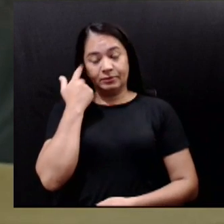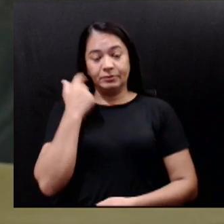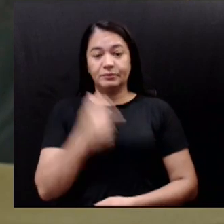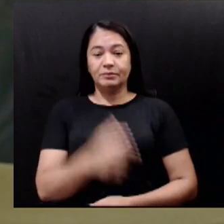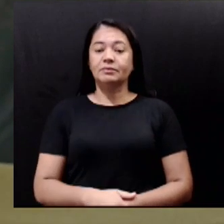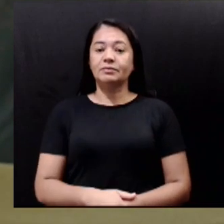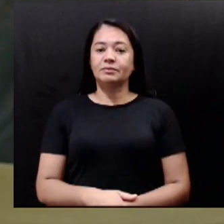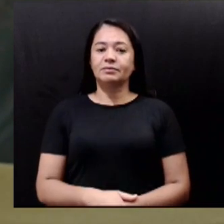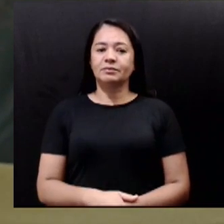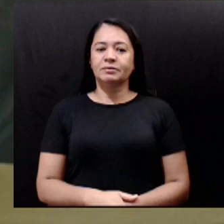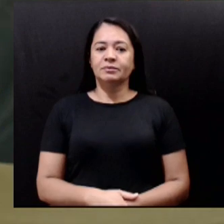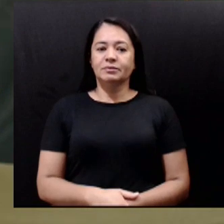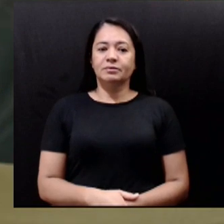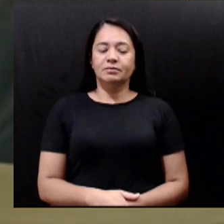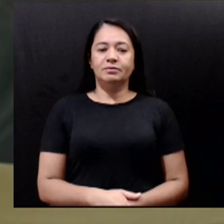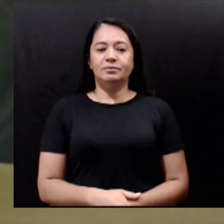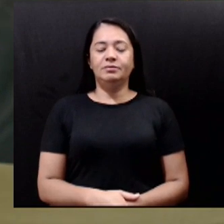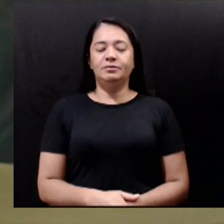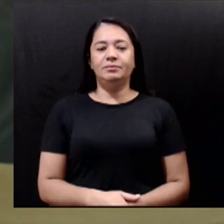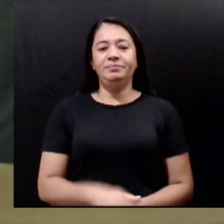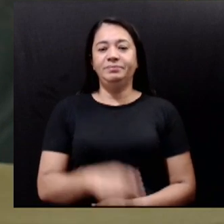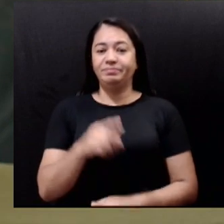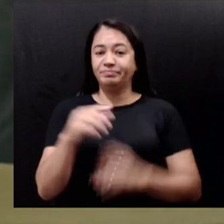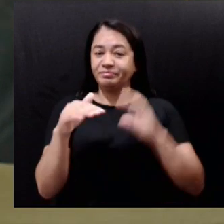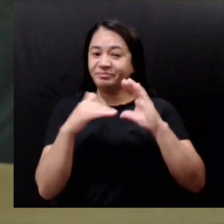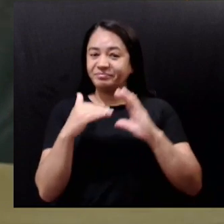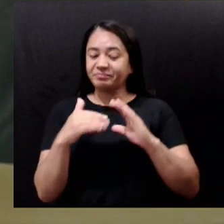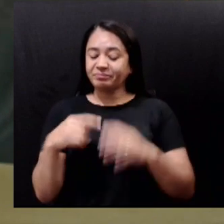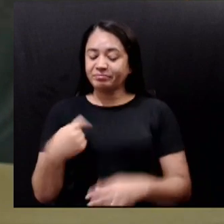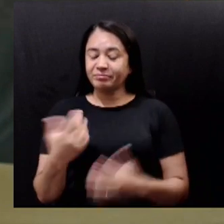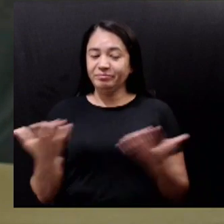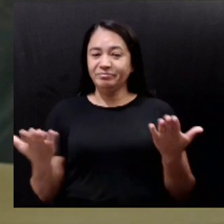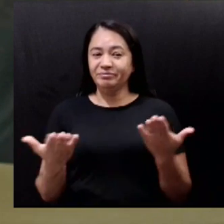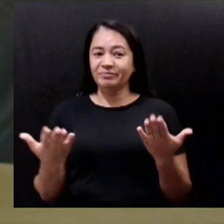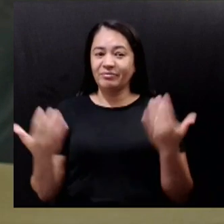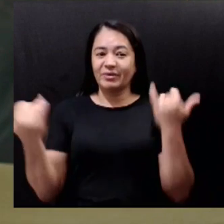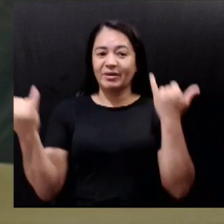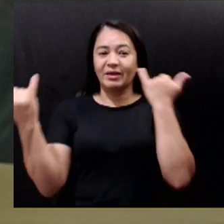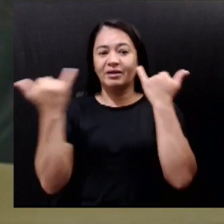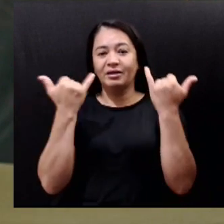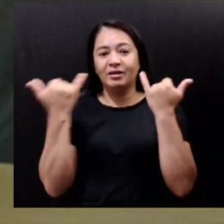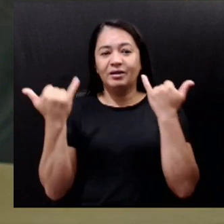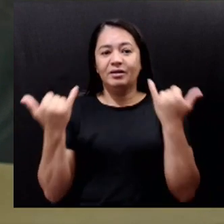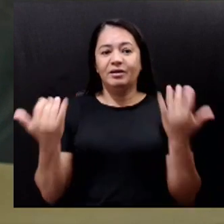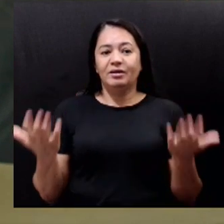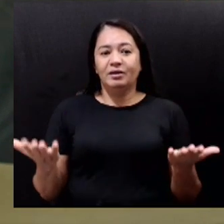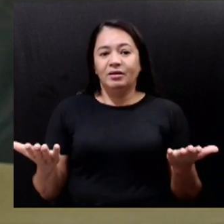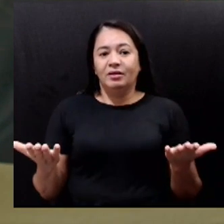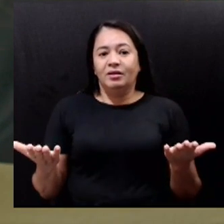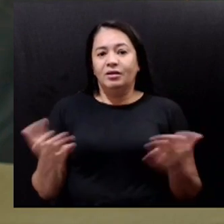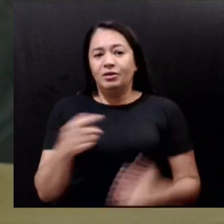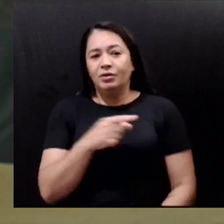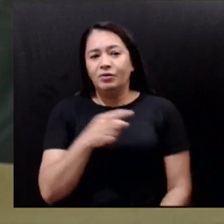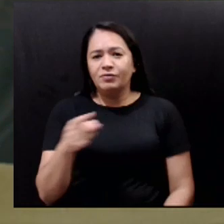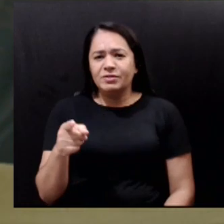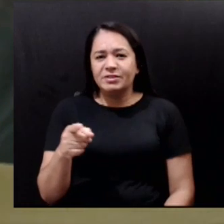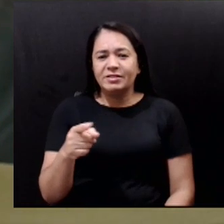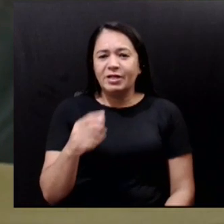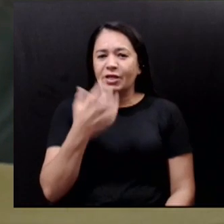19978293776. Enquanto você manda a sua mensagem, vamos atualizando algumas informações. Olha, você que tem o seu doguinho, o seu